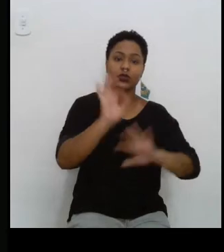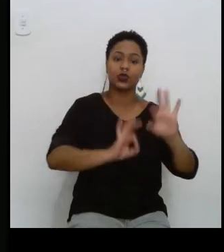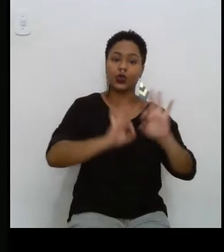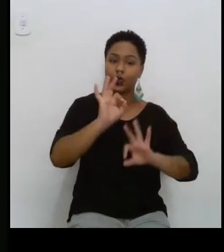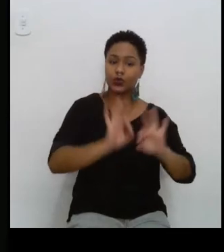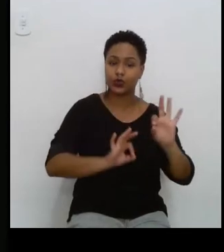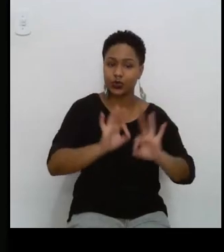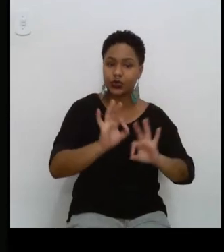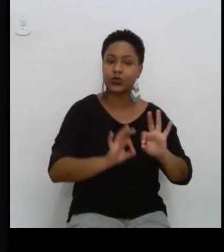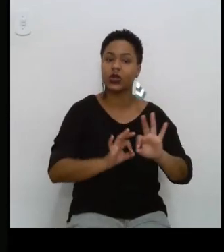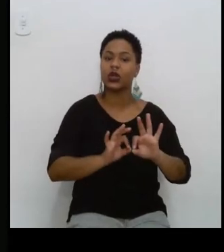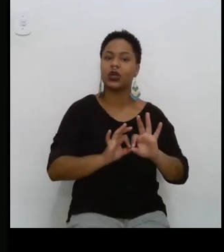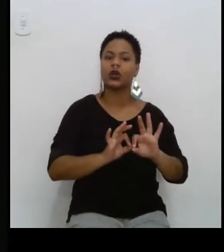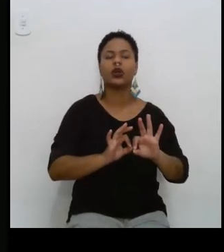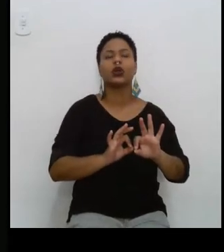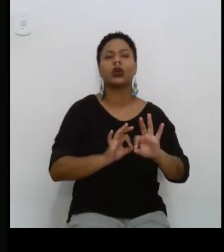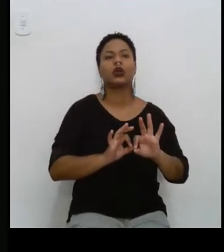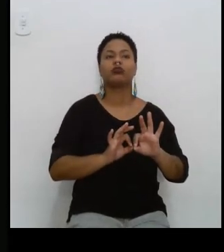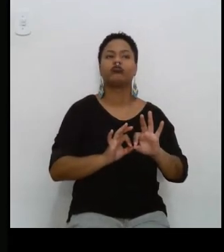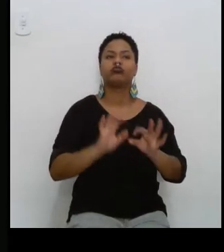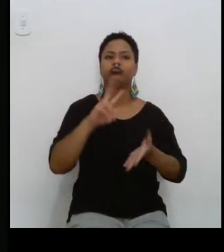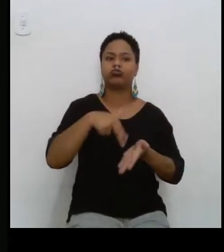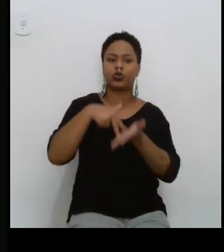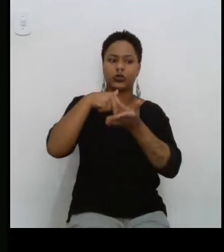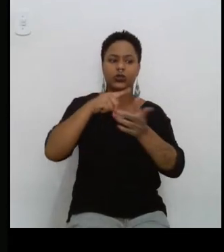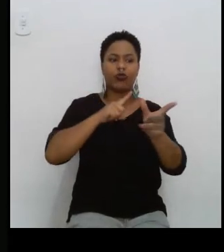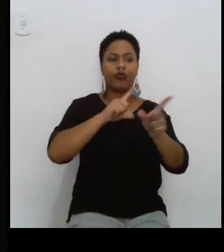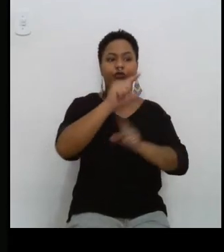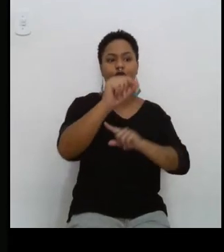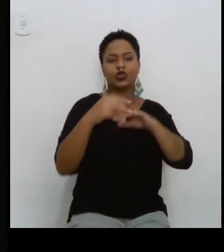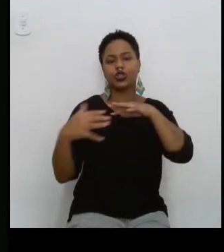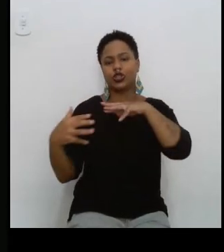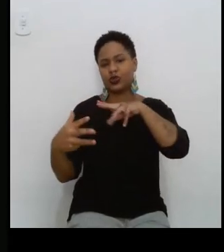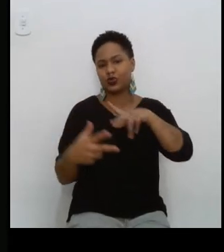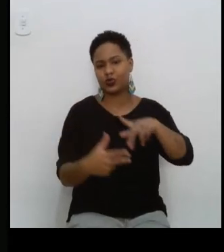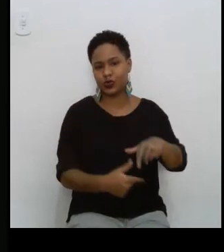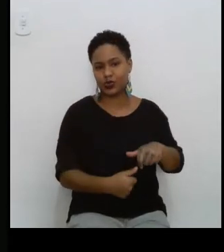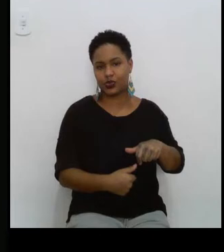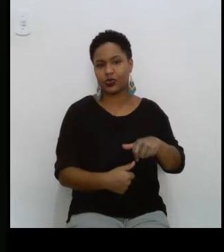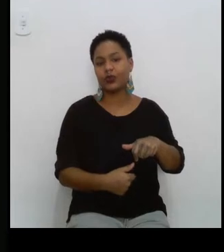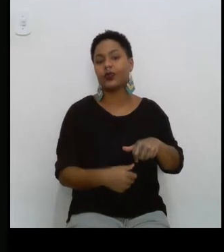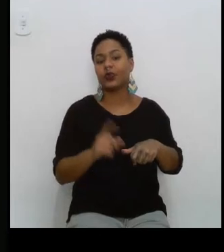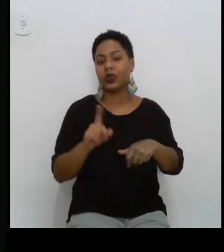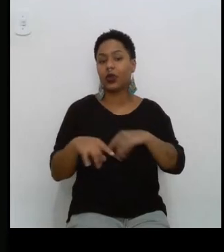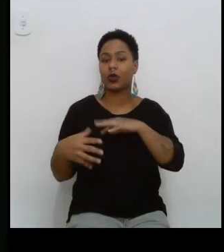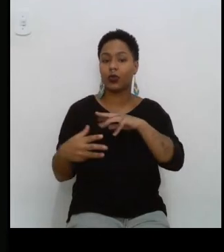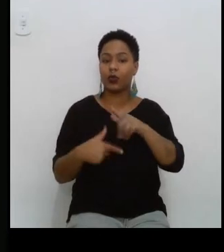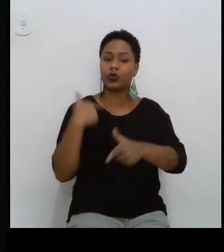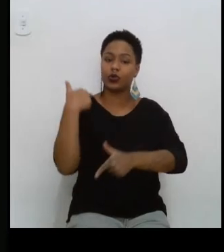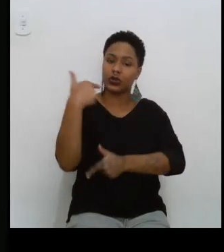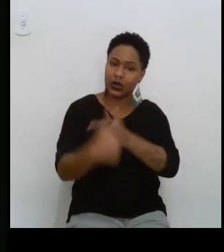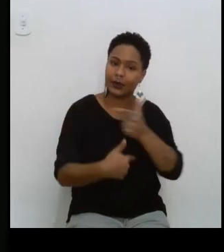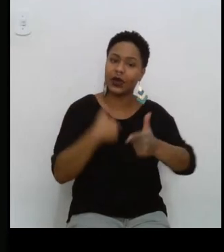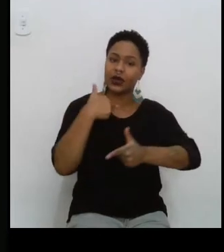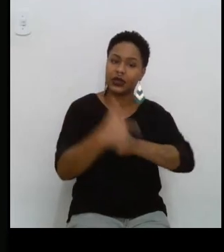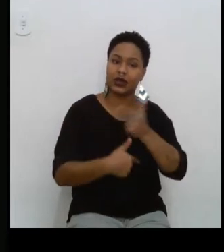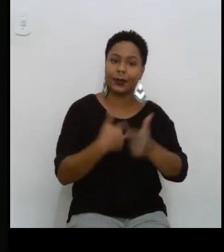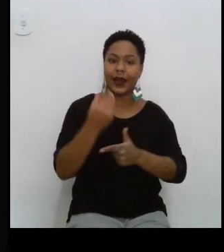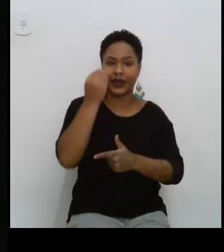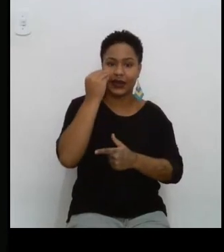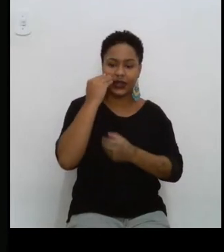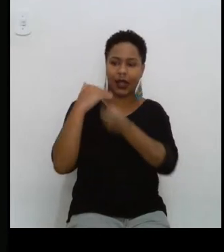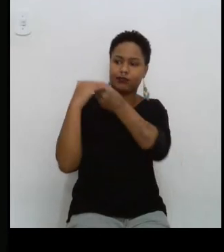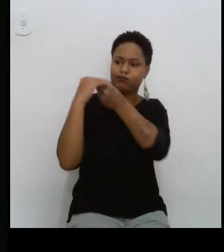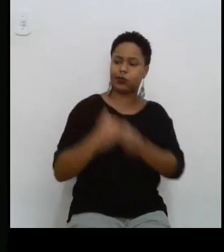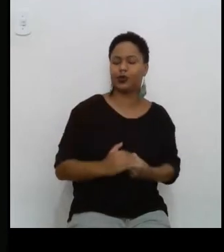uma posição de conseguir fugir desse mundo e alguma forma esse mundo que trabalha o tempo todo para mim aniquilar que trabalha o